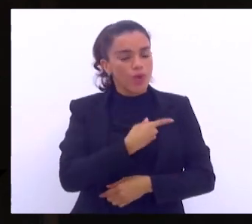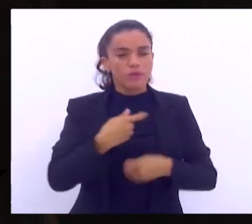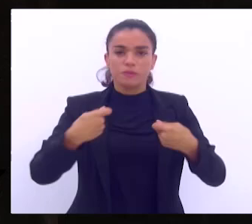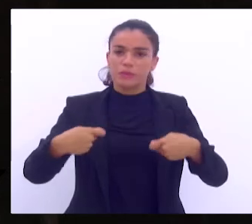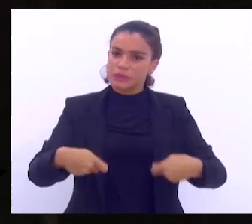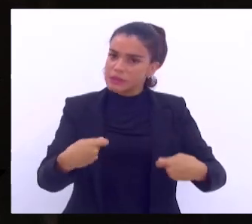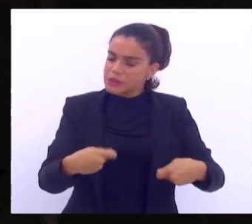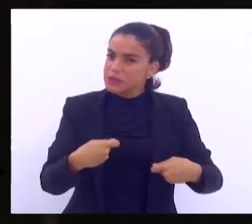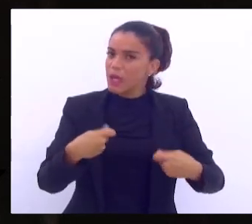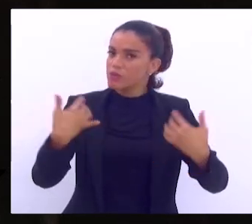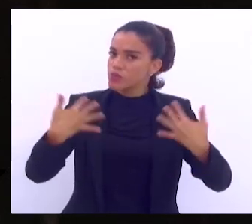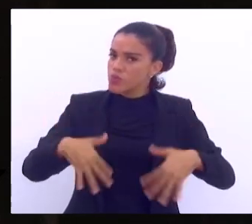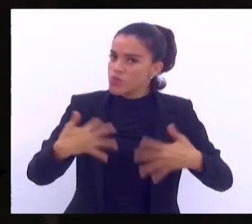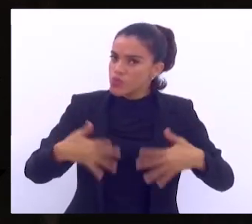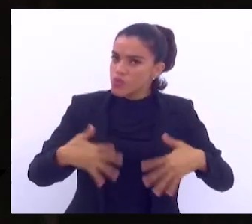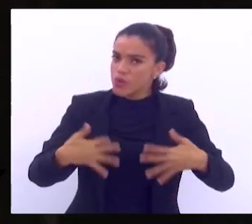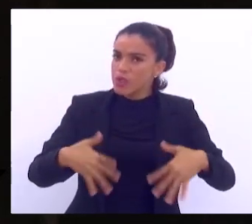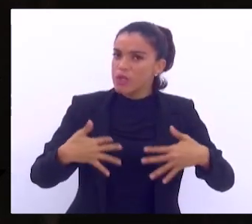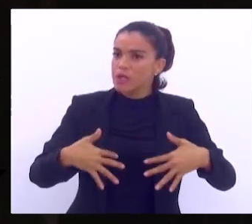precisa muito